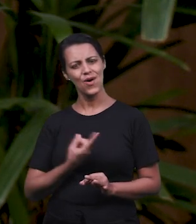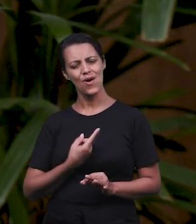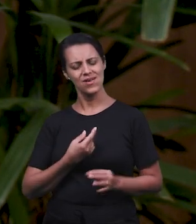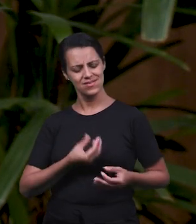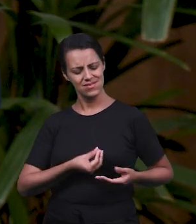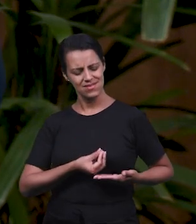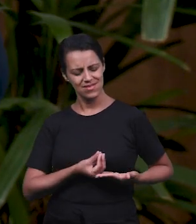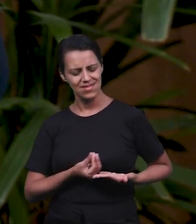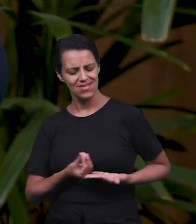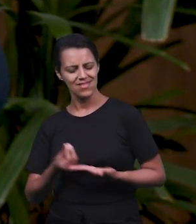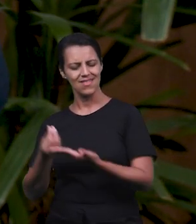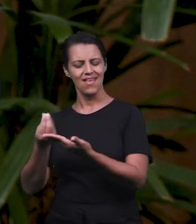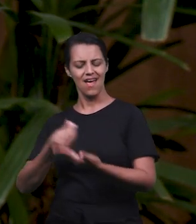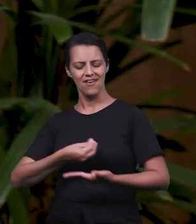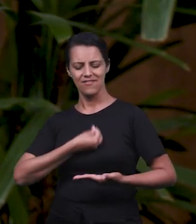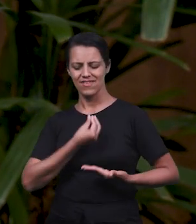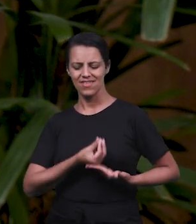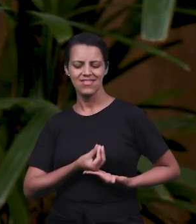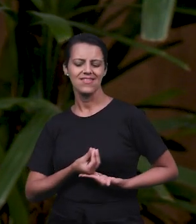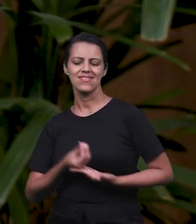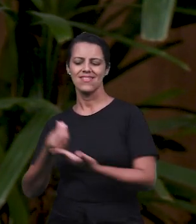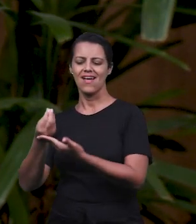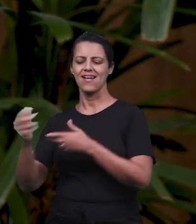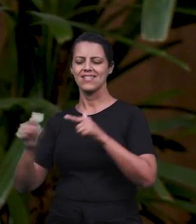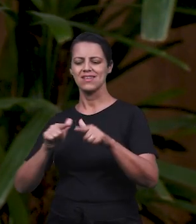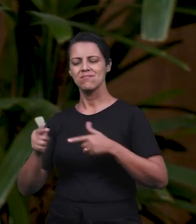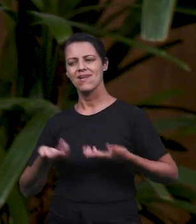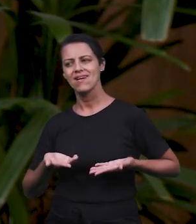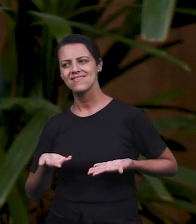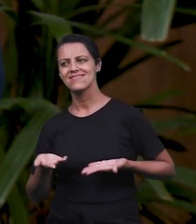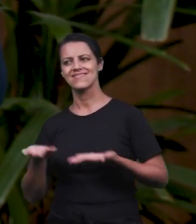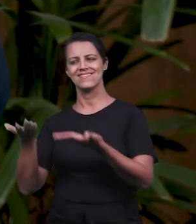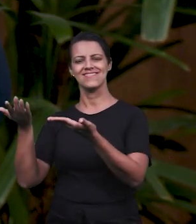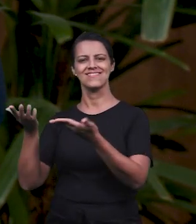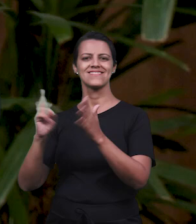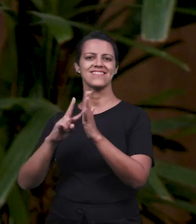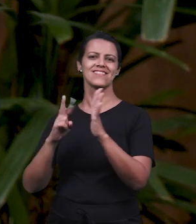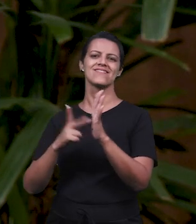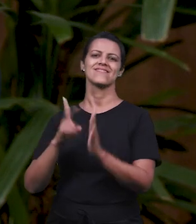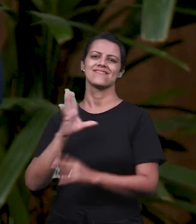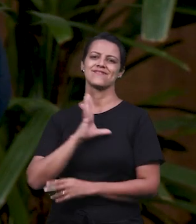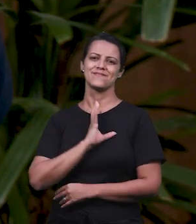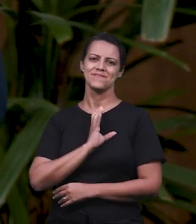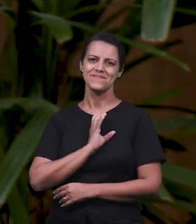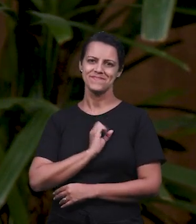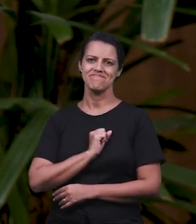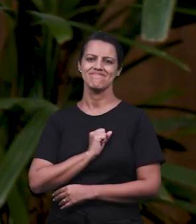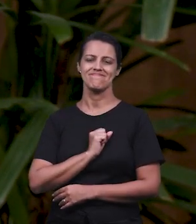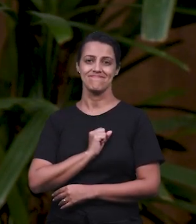Glória é a nossa manifestação de amor do Senhor, né? Isso é que é o importante, isso que é o